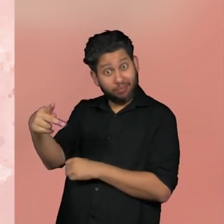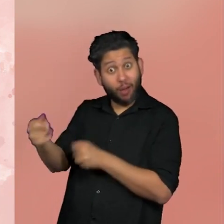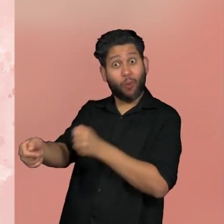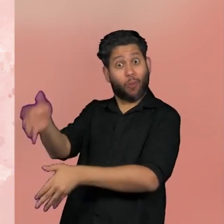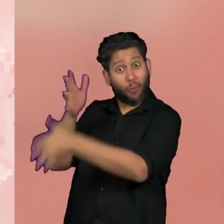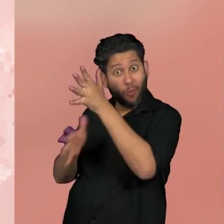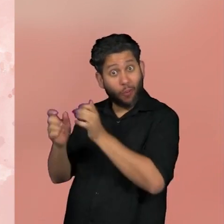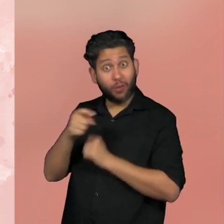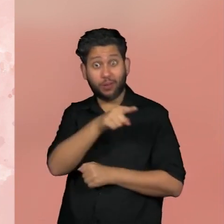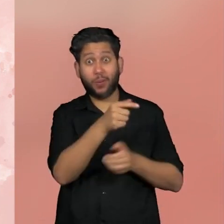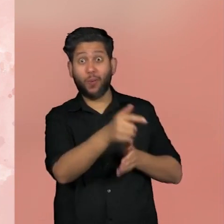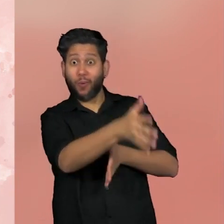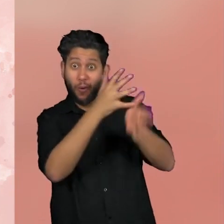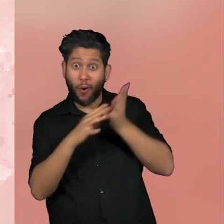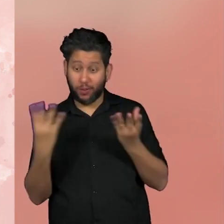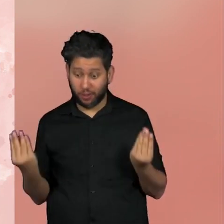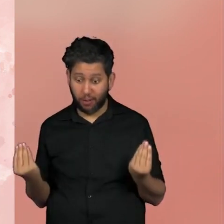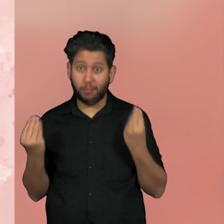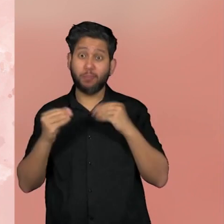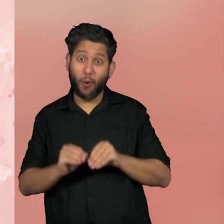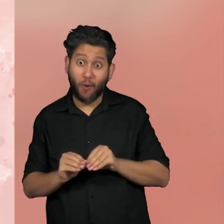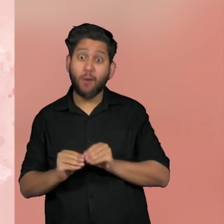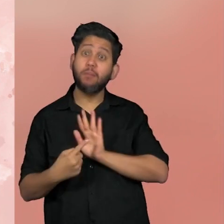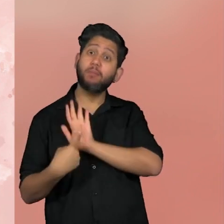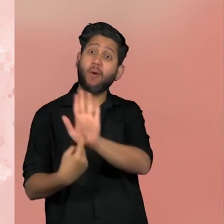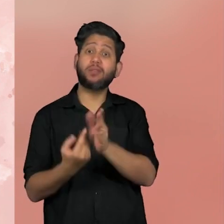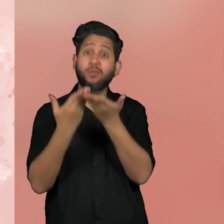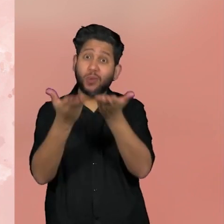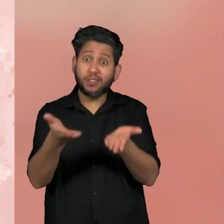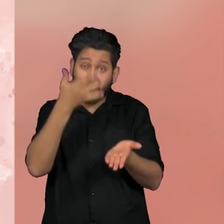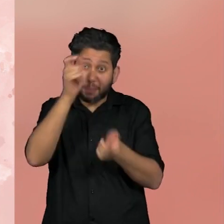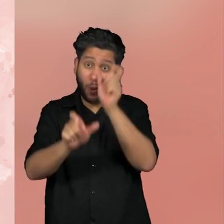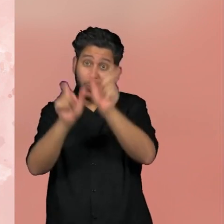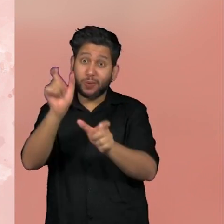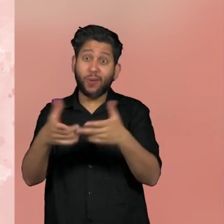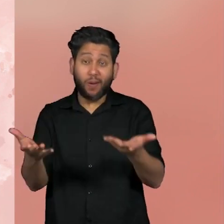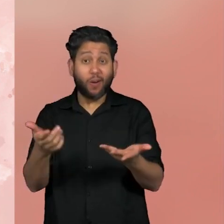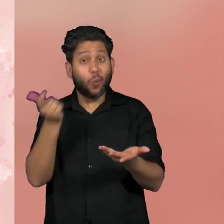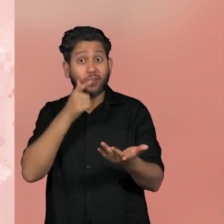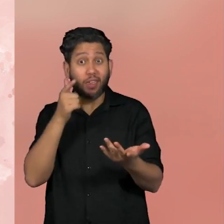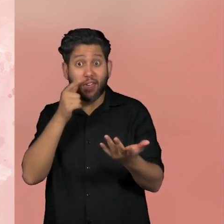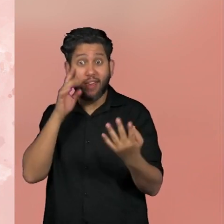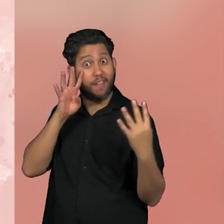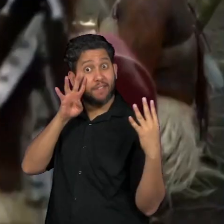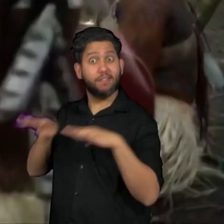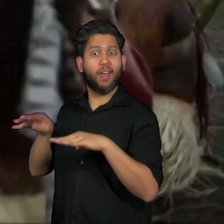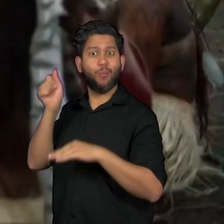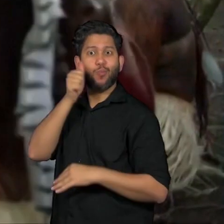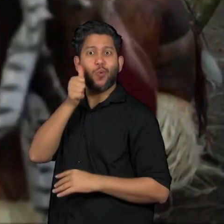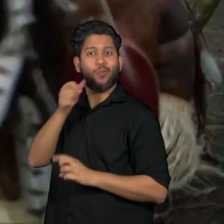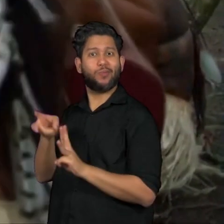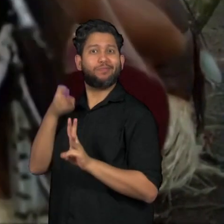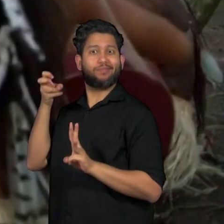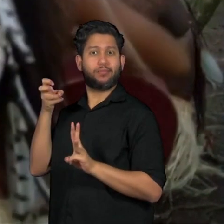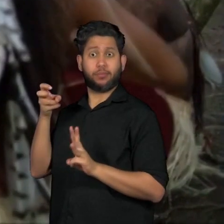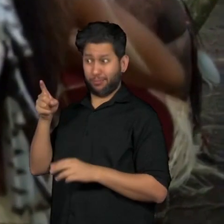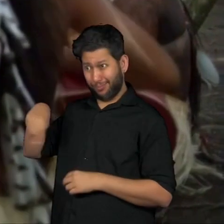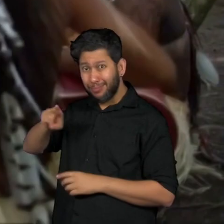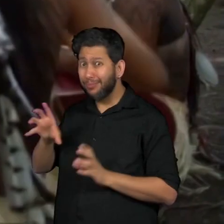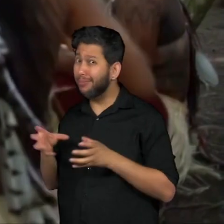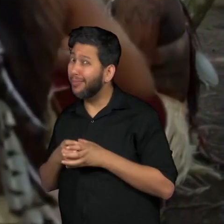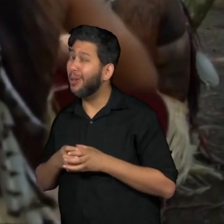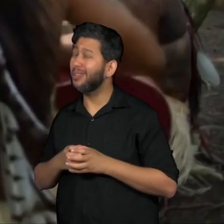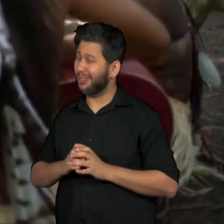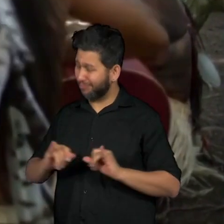brancos, pudessem escutar a nossa voz. A voz da mulher indígena, no seu texto, através da literatura, é de muita dor.